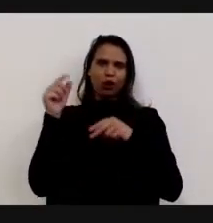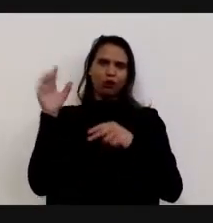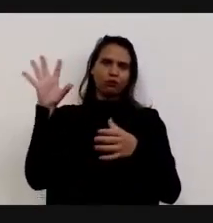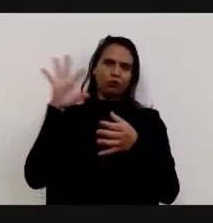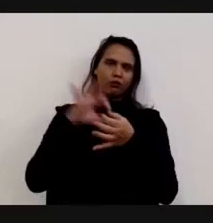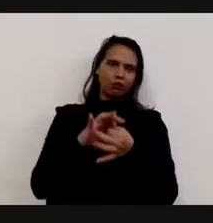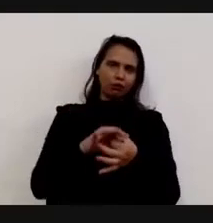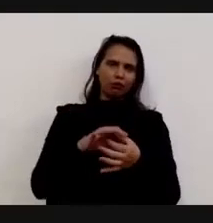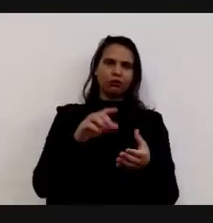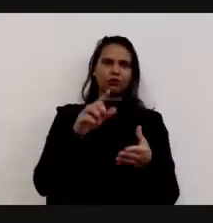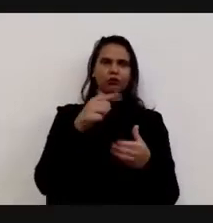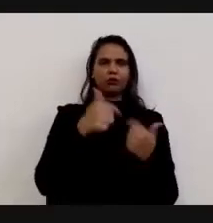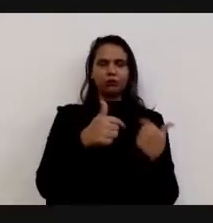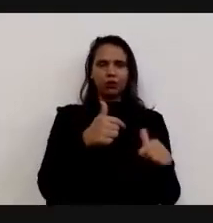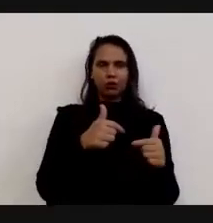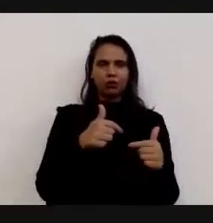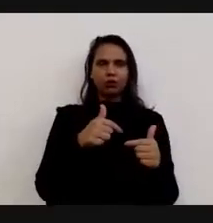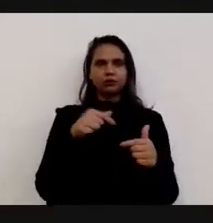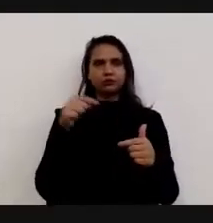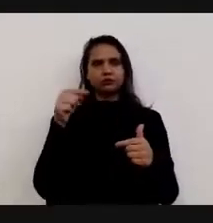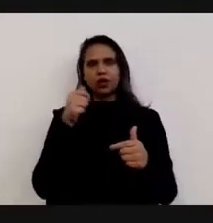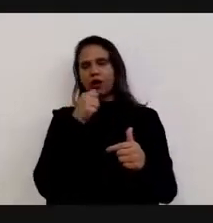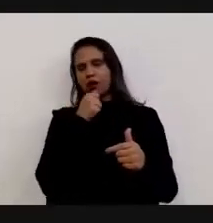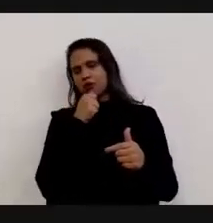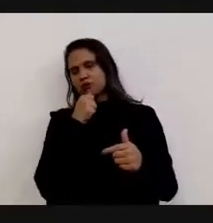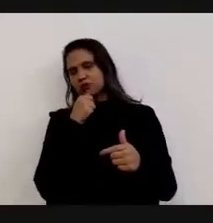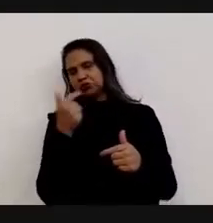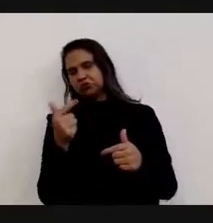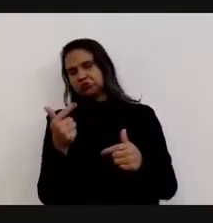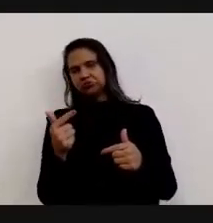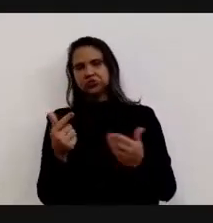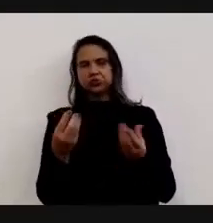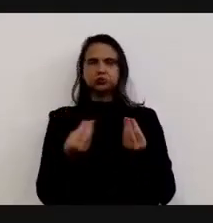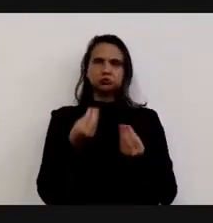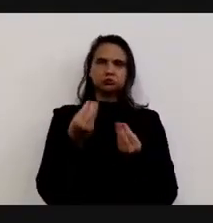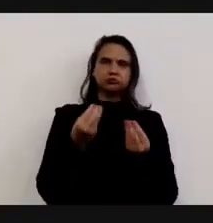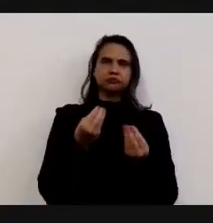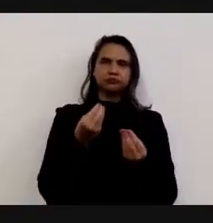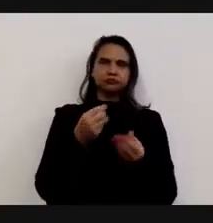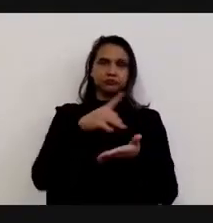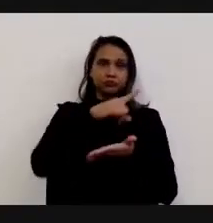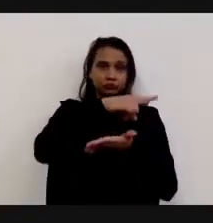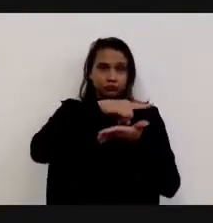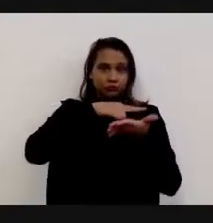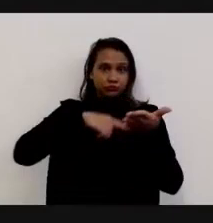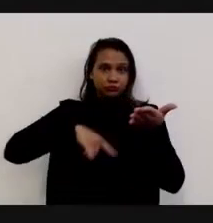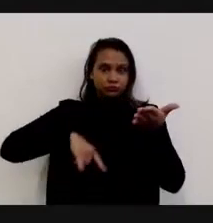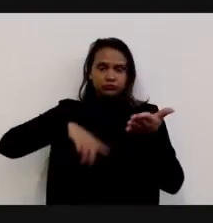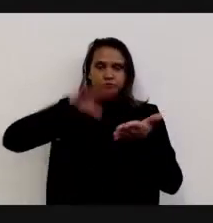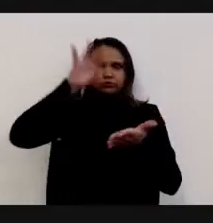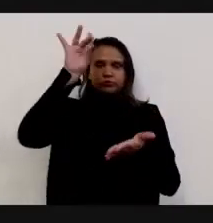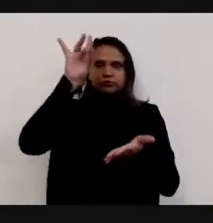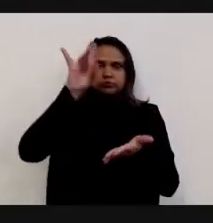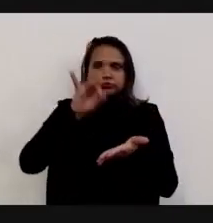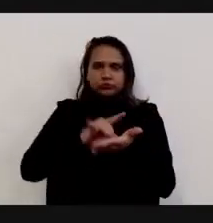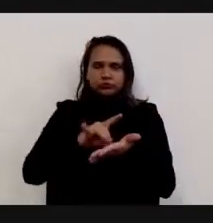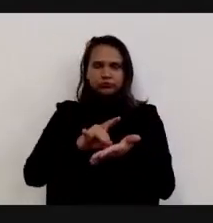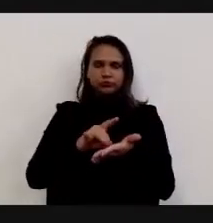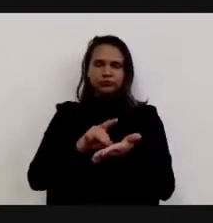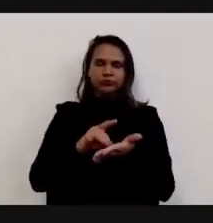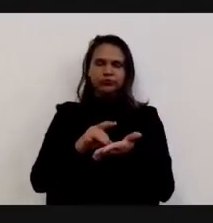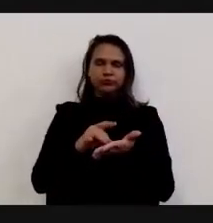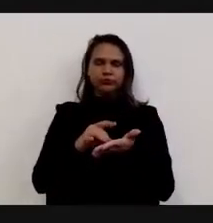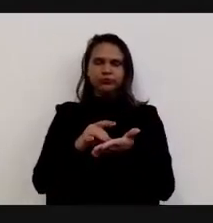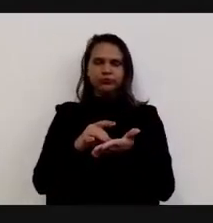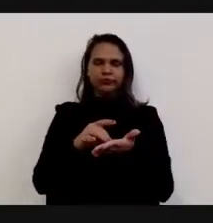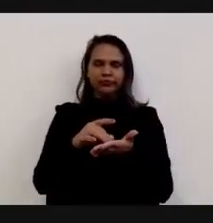Os critérios para o diagnóstico ainda não estão muito claros. É necessário que se faça uma relação com o